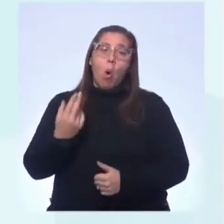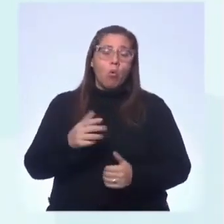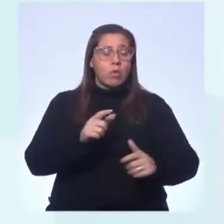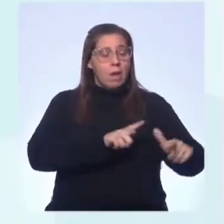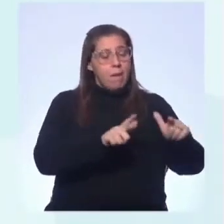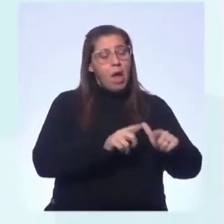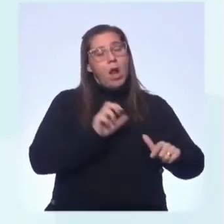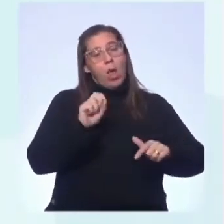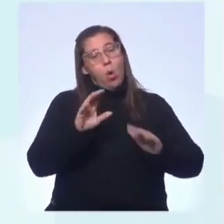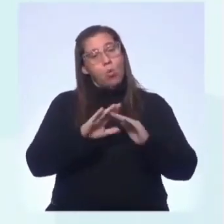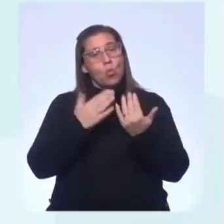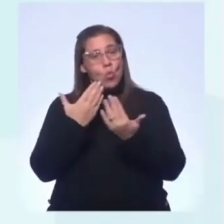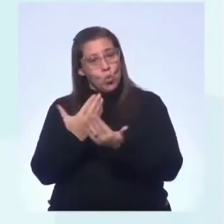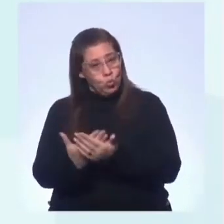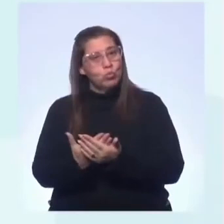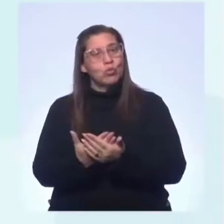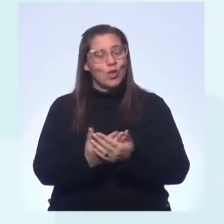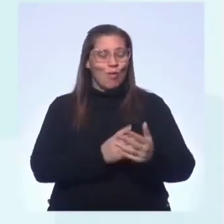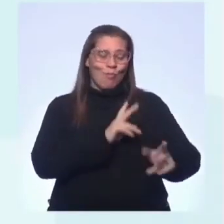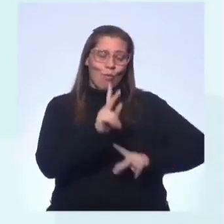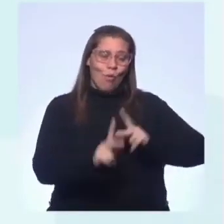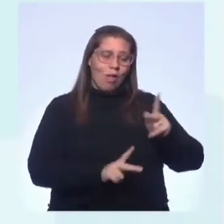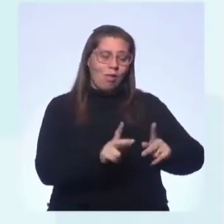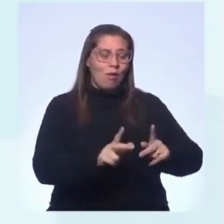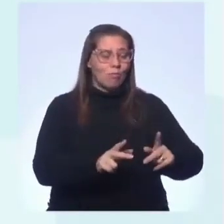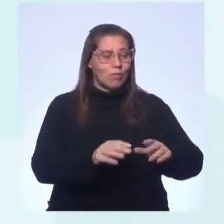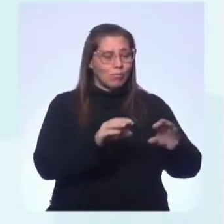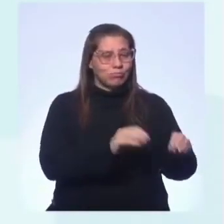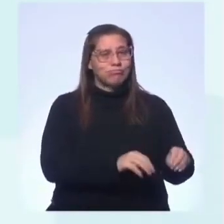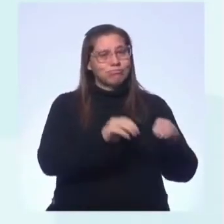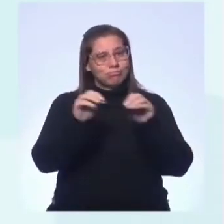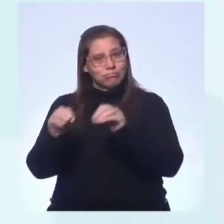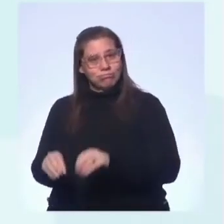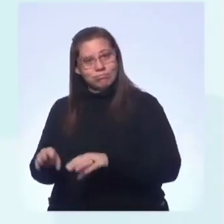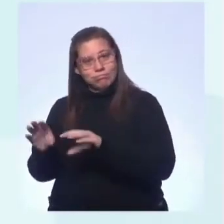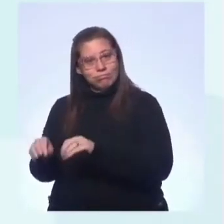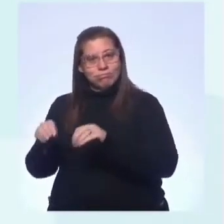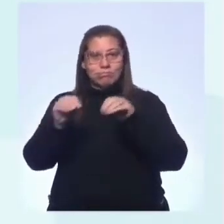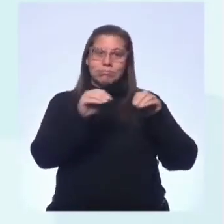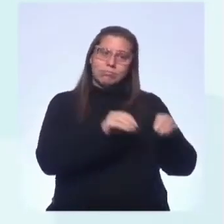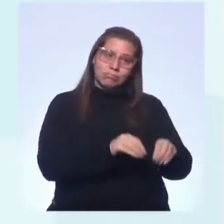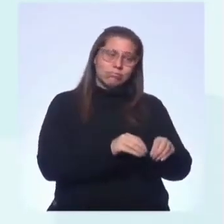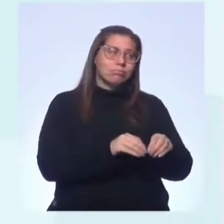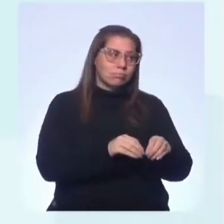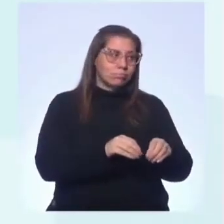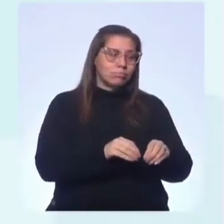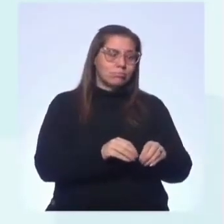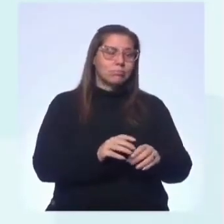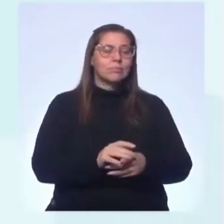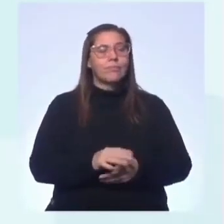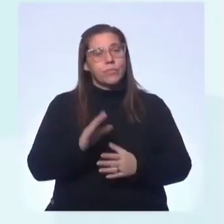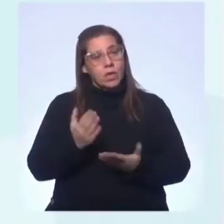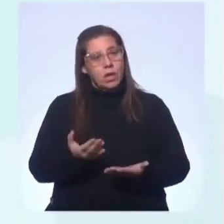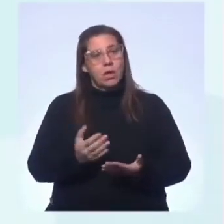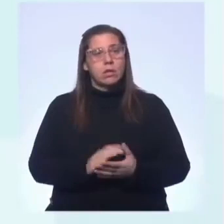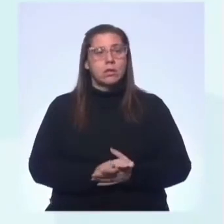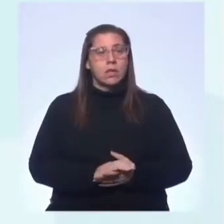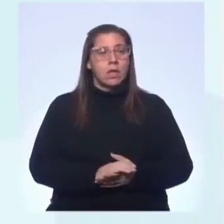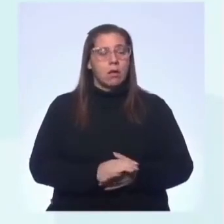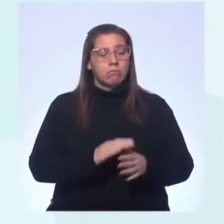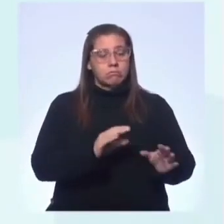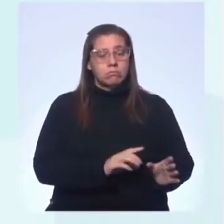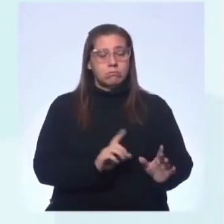essa população se desloca principalmente para o grande centro, que aí no caso é o Rio de Janeiro. Então a migração